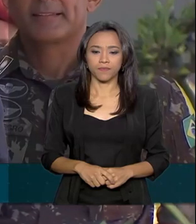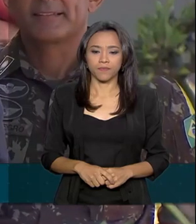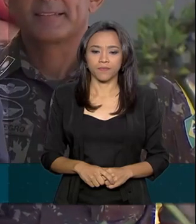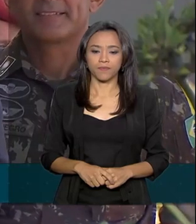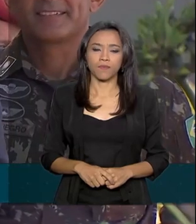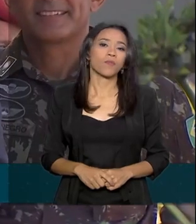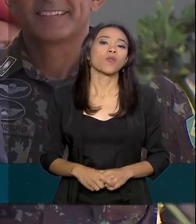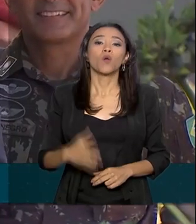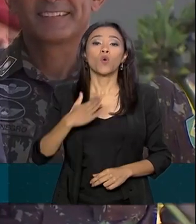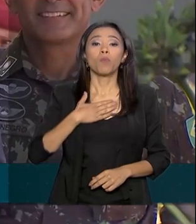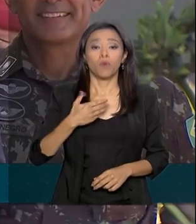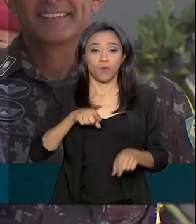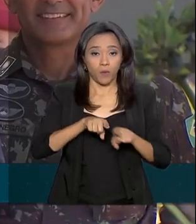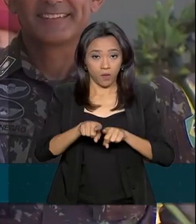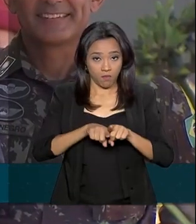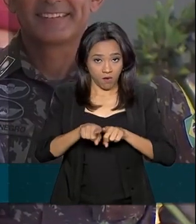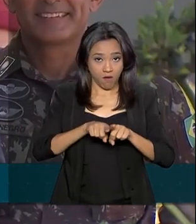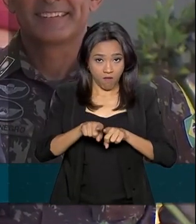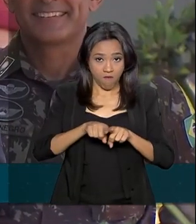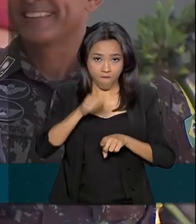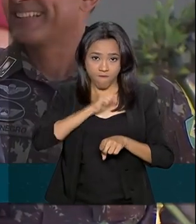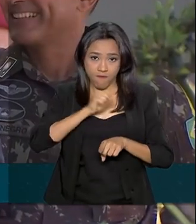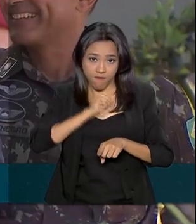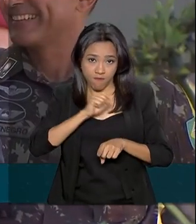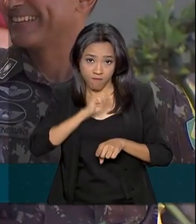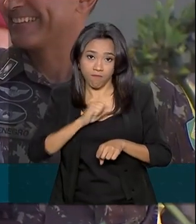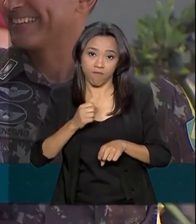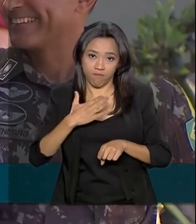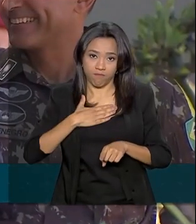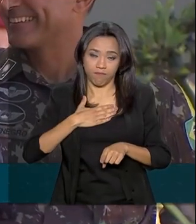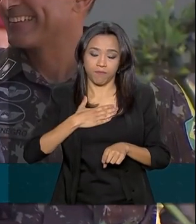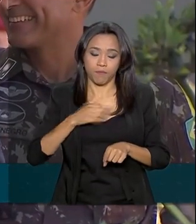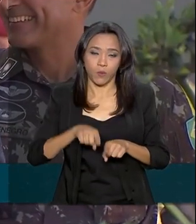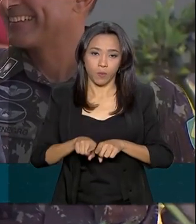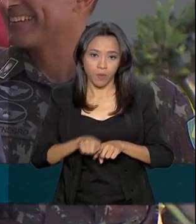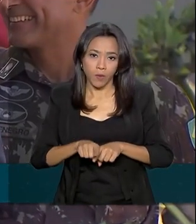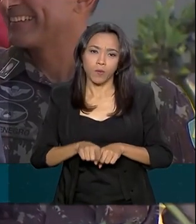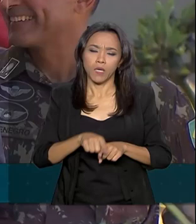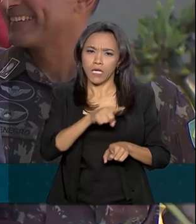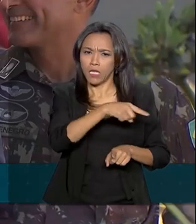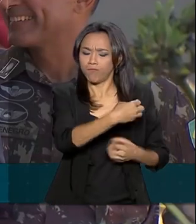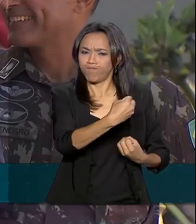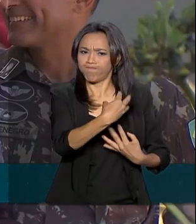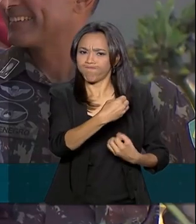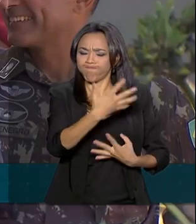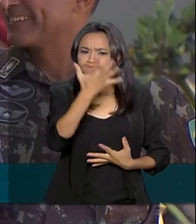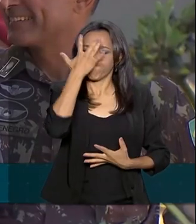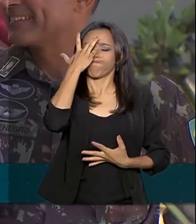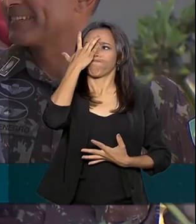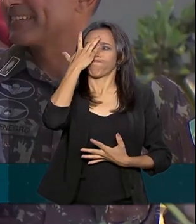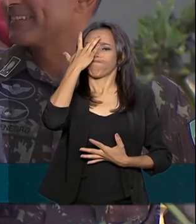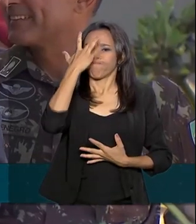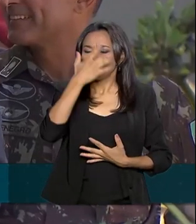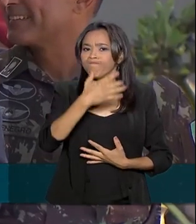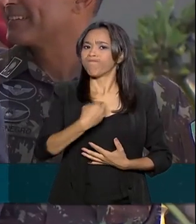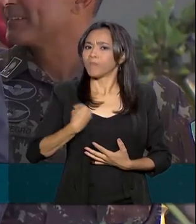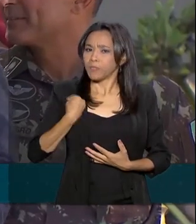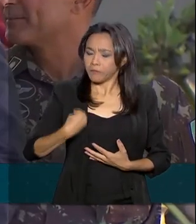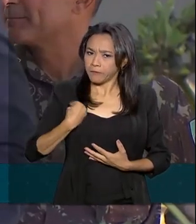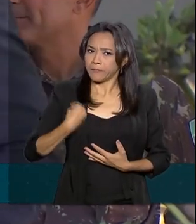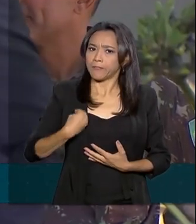O meu irmão mais velho, Acrísio Figueira, marcou a minha vida. Assim